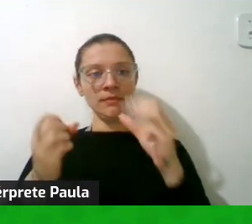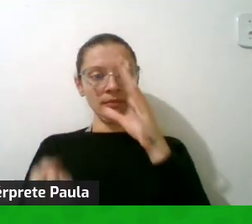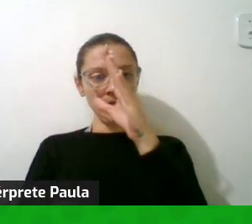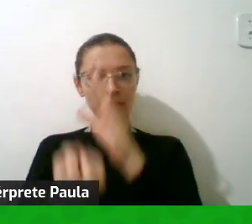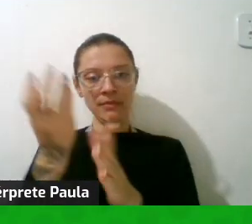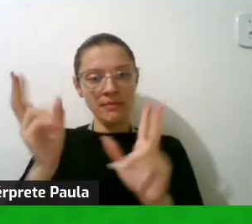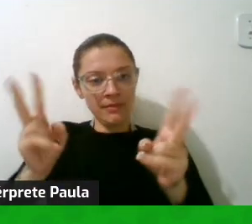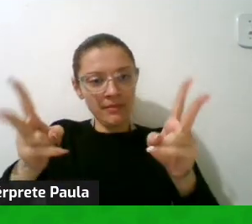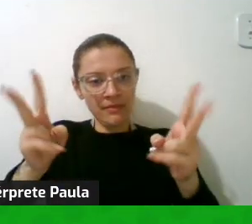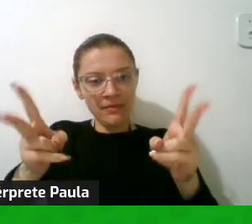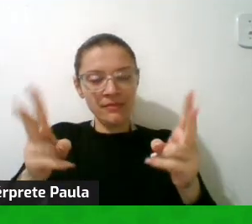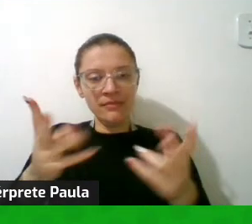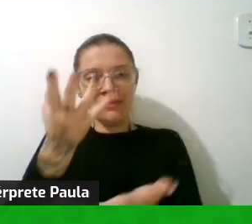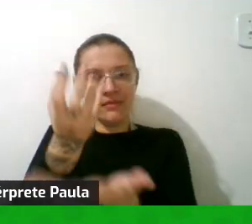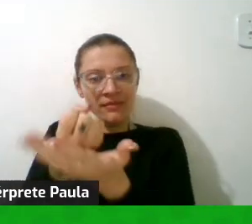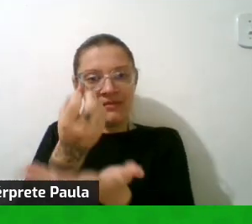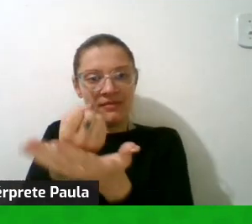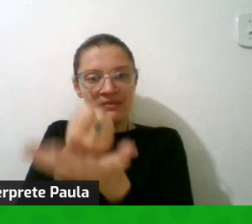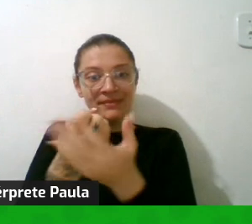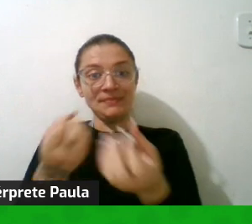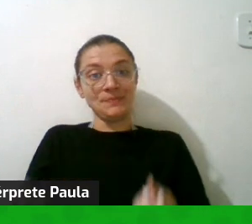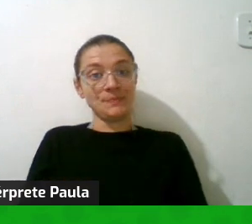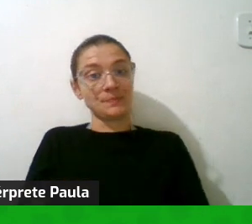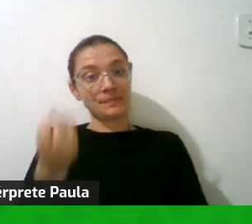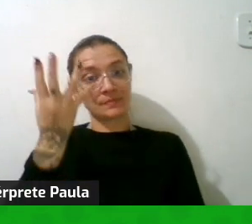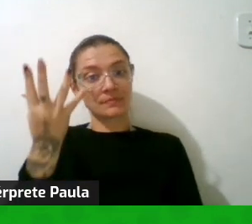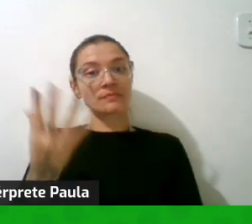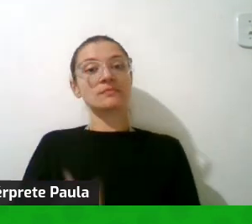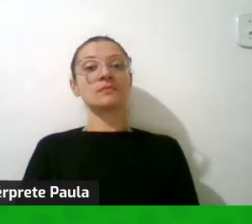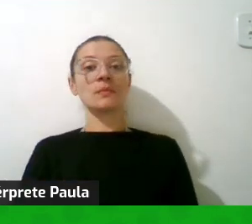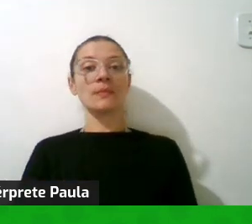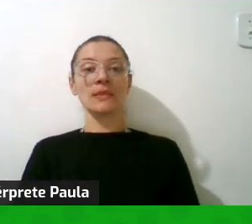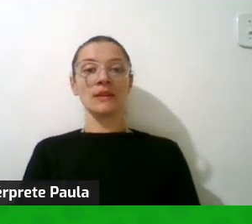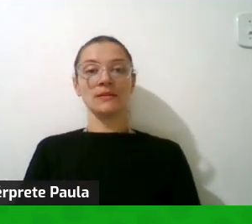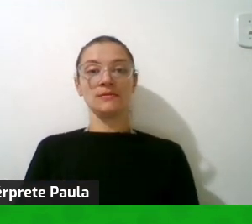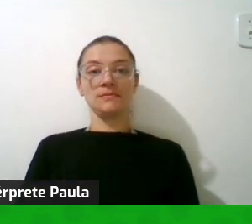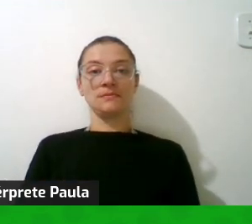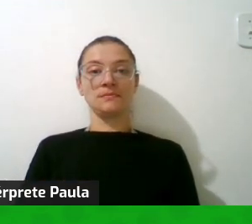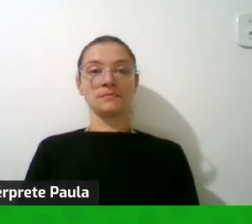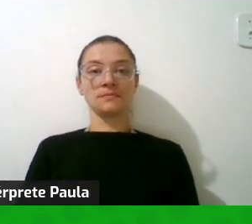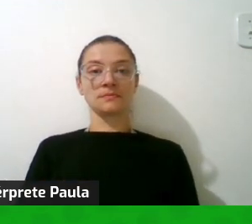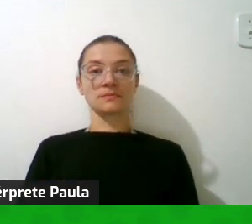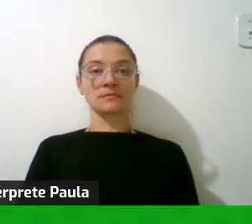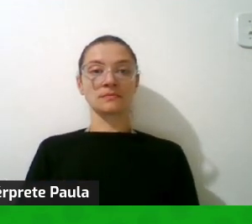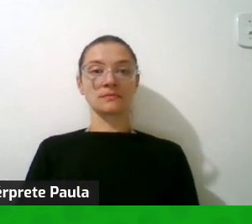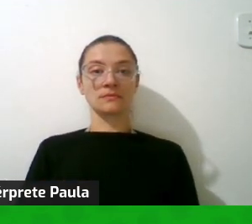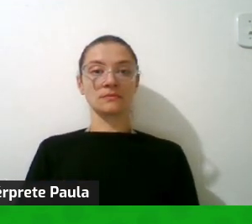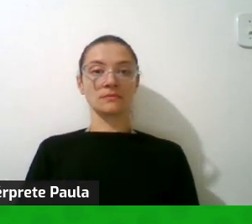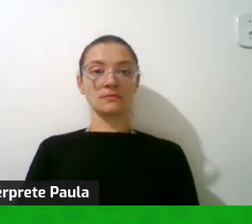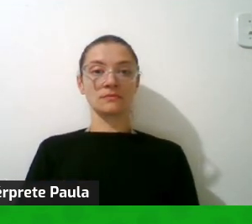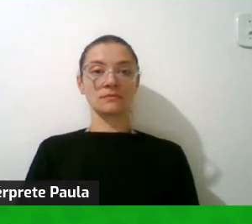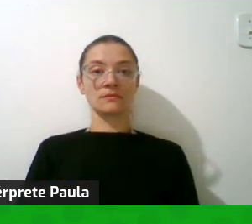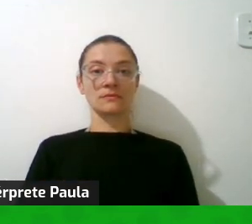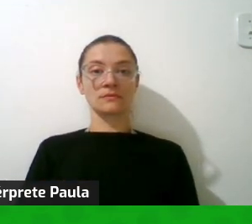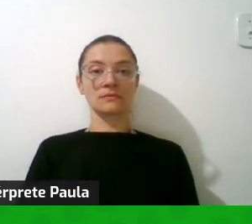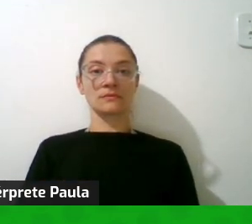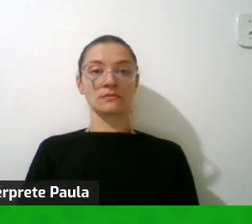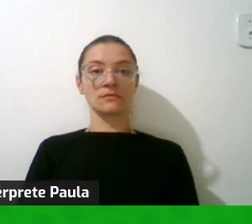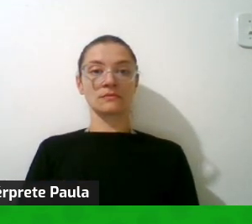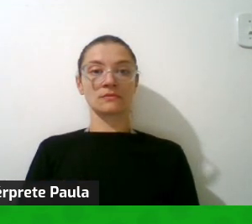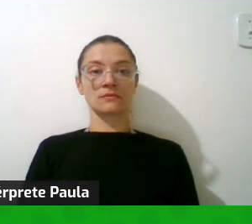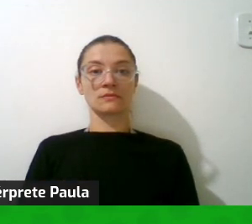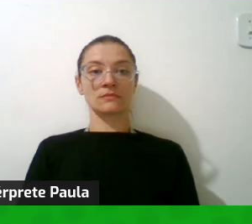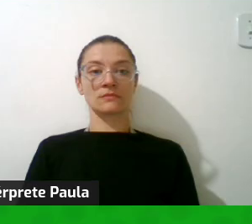para as minhas receitas, criar também aqui um descritivo das receitas, entre salário e extra, e